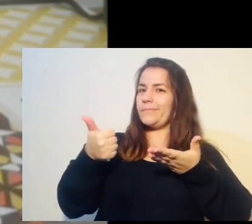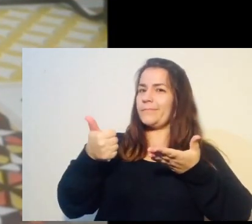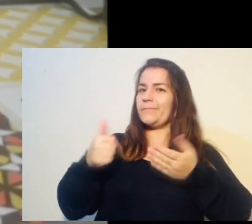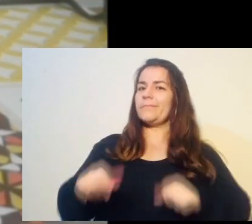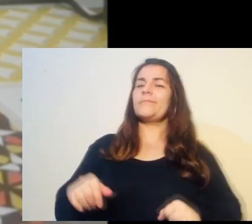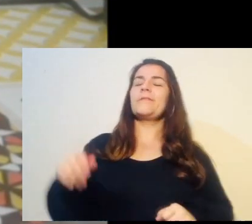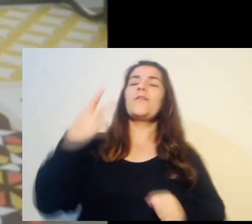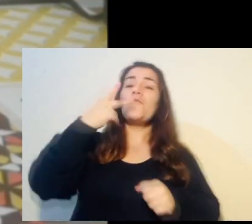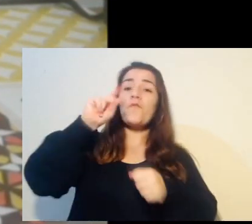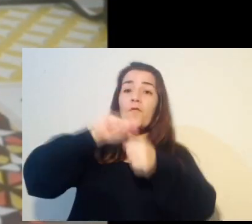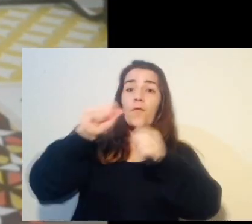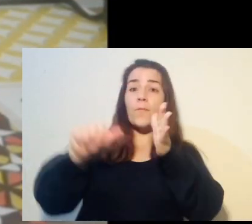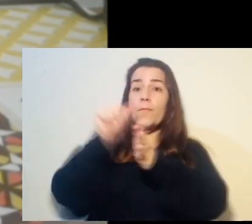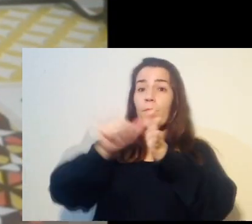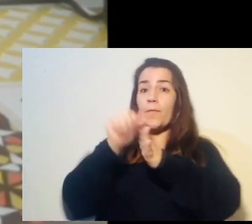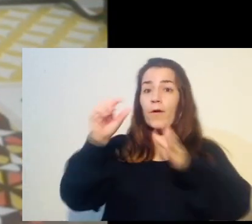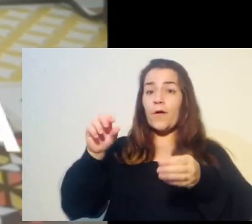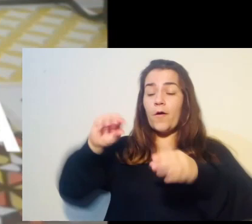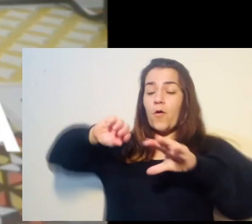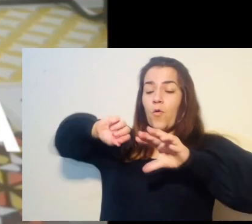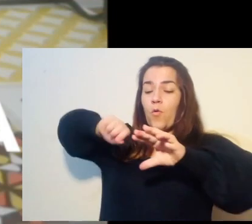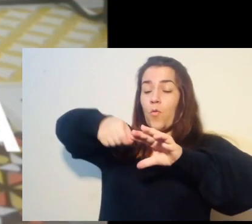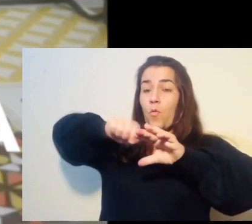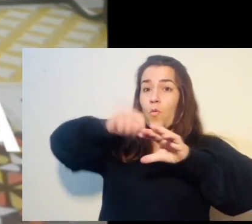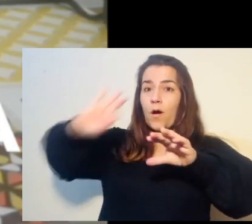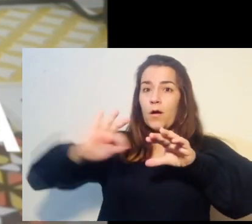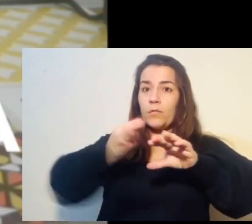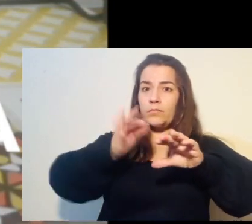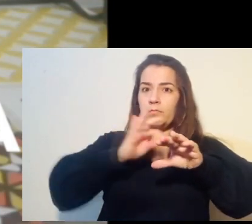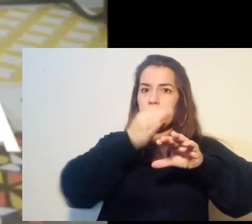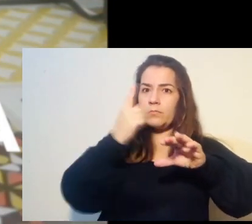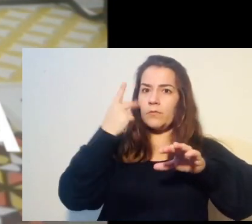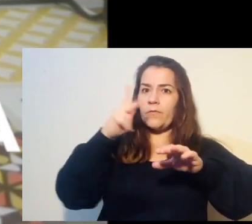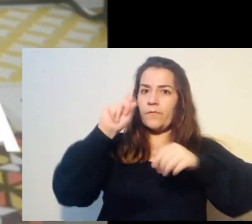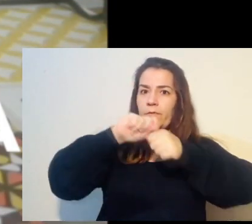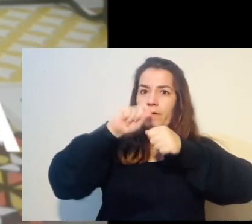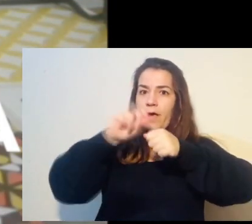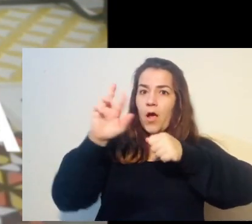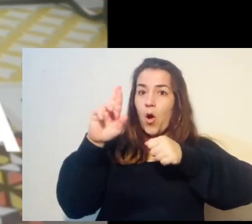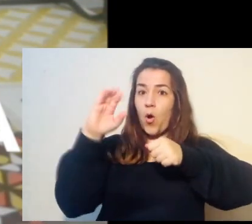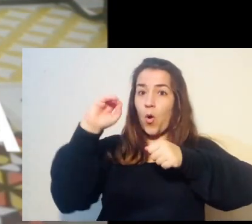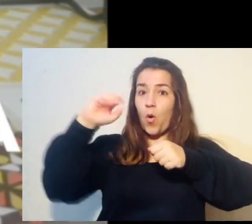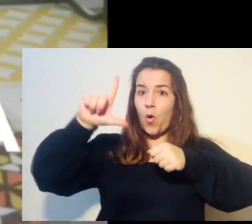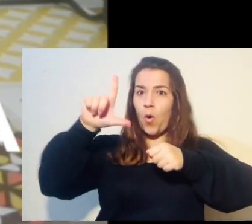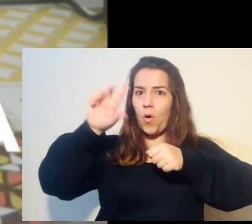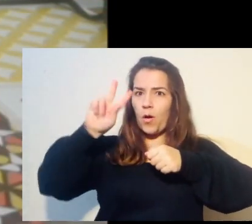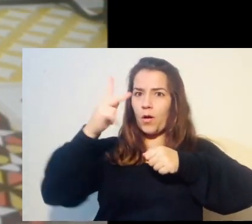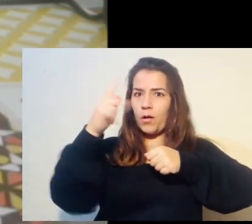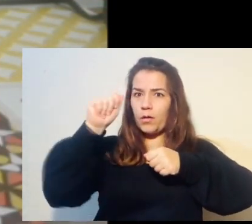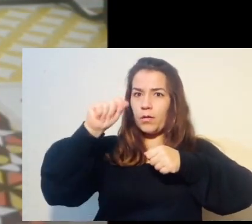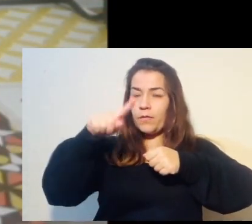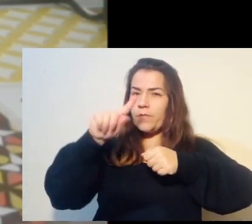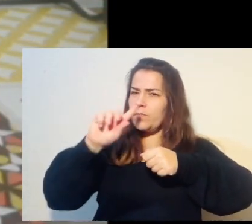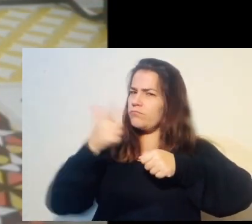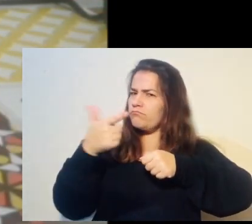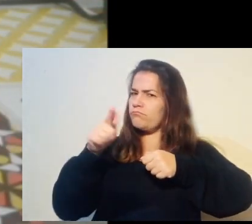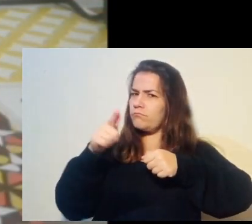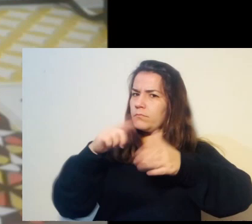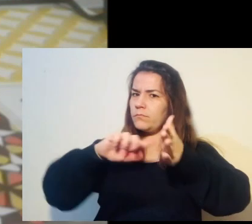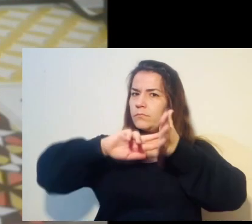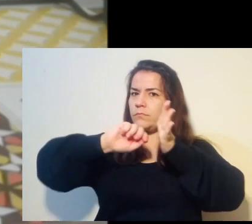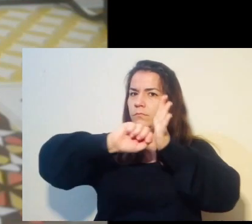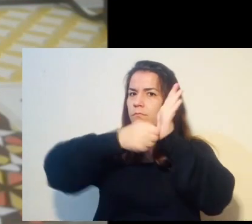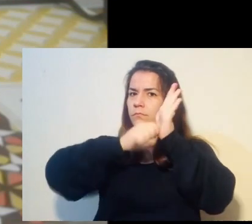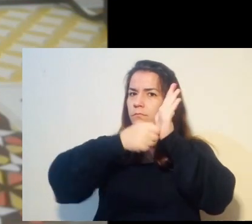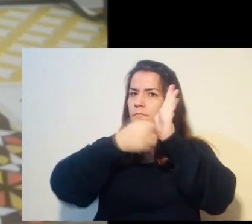né? A primeira parte é colocar a rolha. Como eu já falei antes, eu já tinha colocado a rolha. Mas não tem segredo. É você